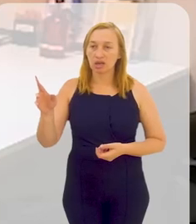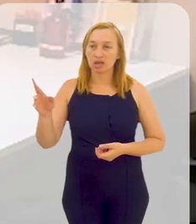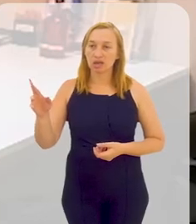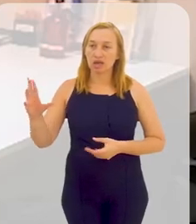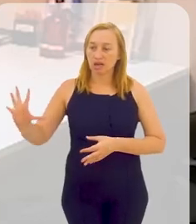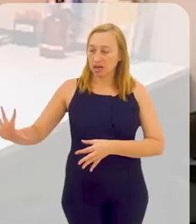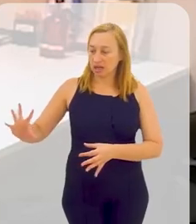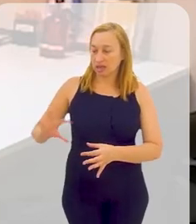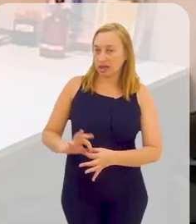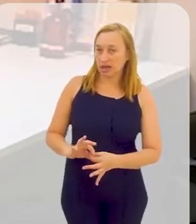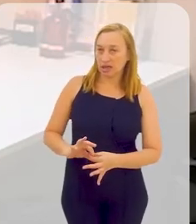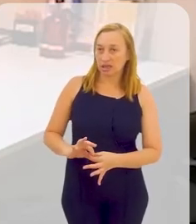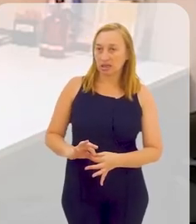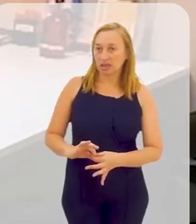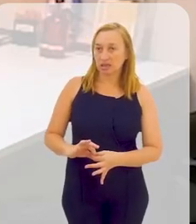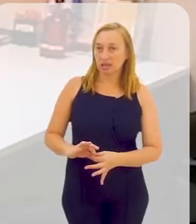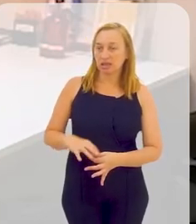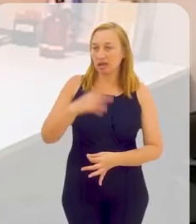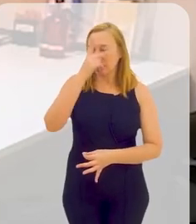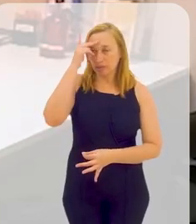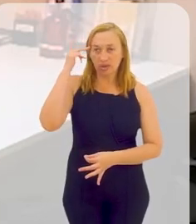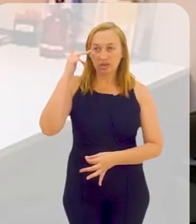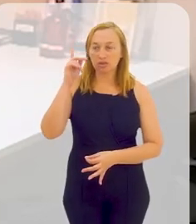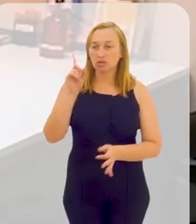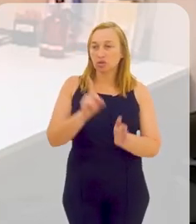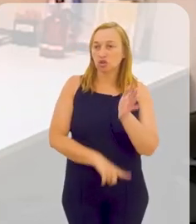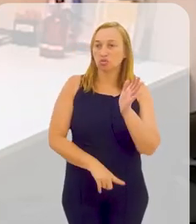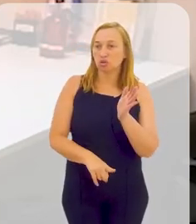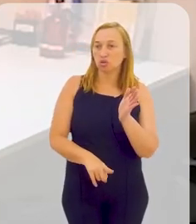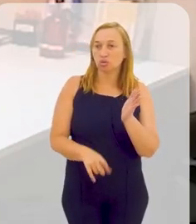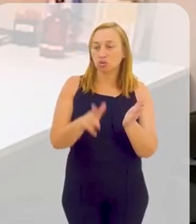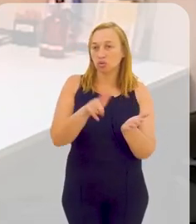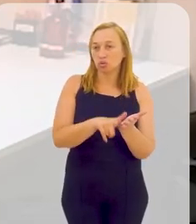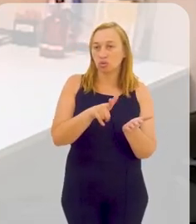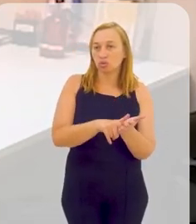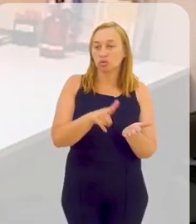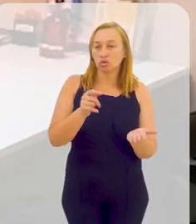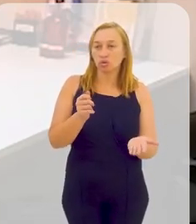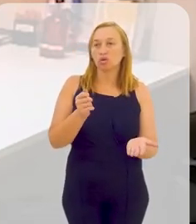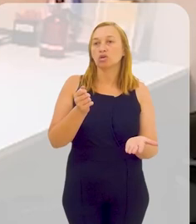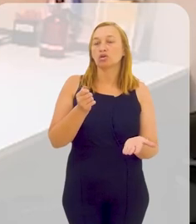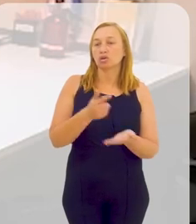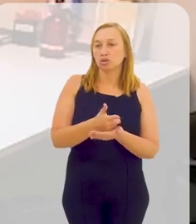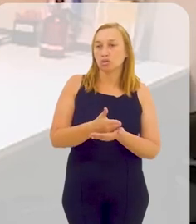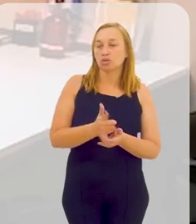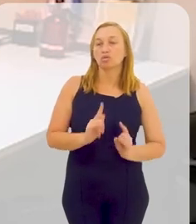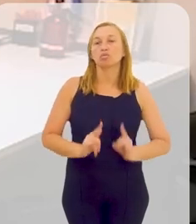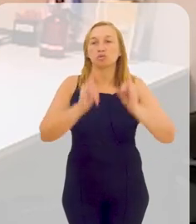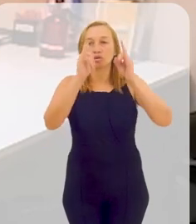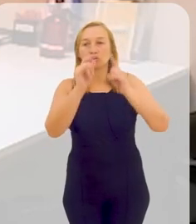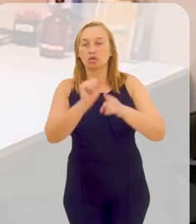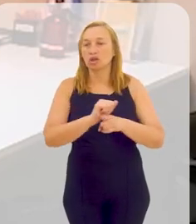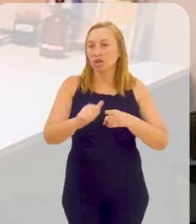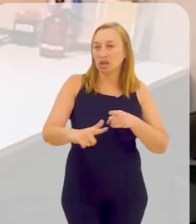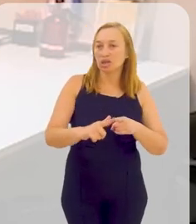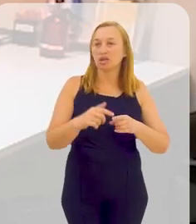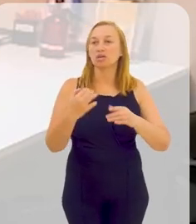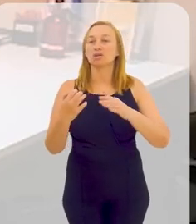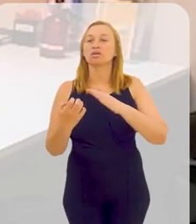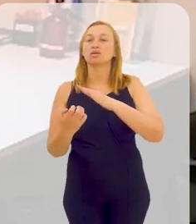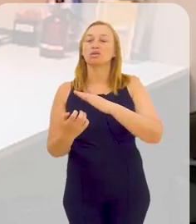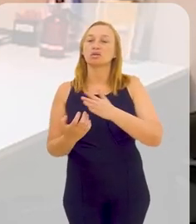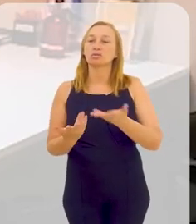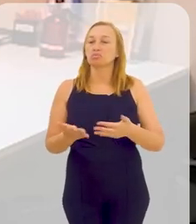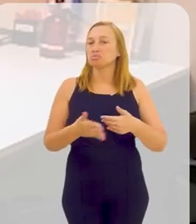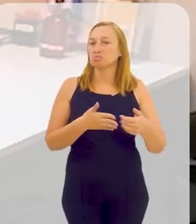é injetada na rede e o consumidor abate essa energia do seu consumo no apartamento no imóvel alugado no